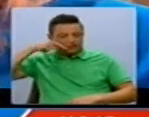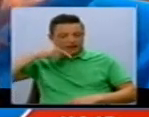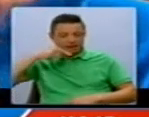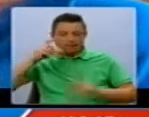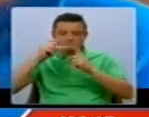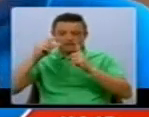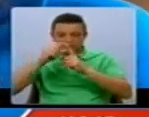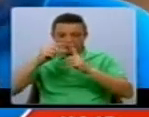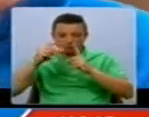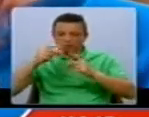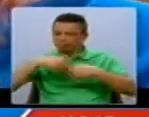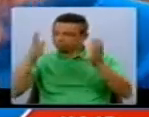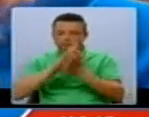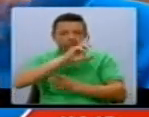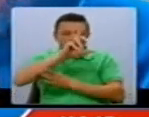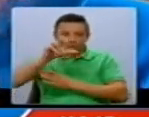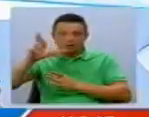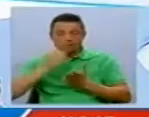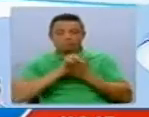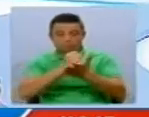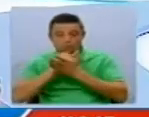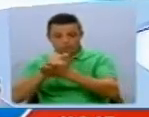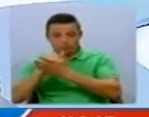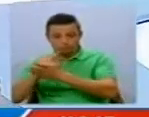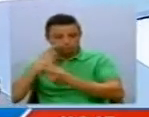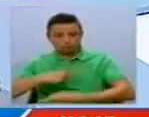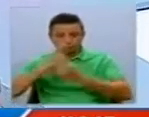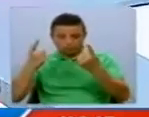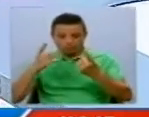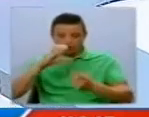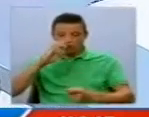Tanzânia. Portanto, todos sítios que precisam desesperadamente também de conhecer um bocadinho mais o cosmos. Obrigada, Miguel.